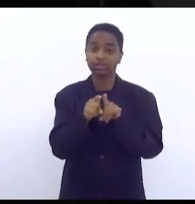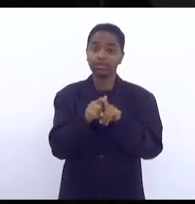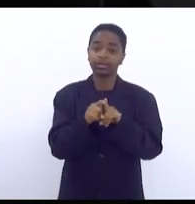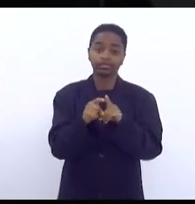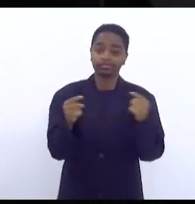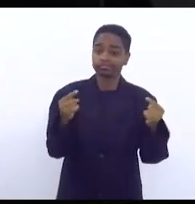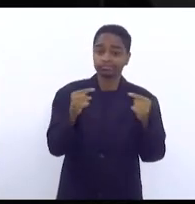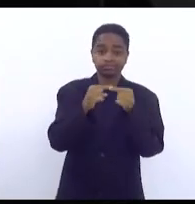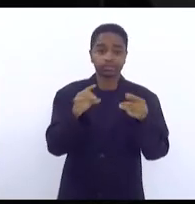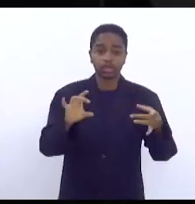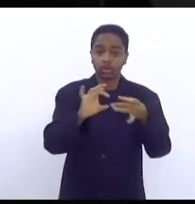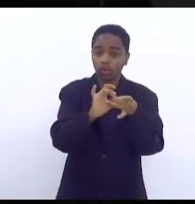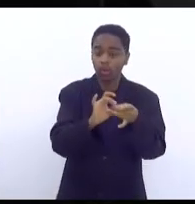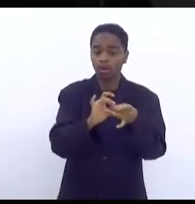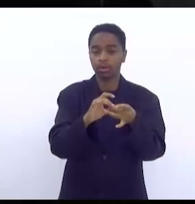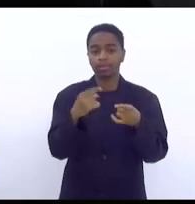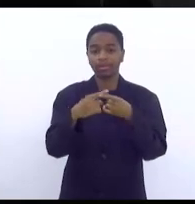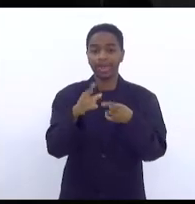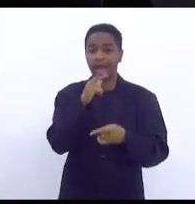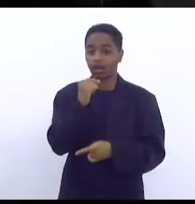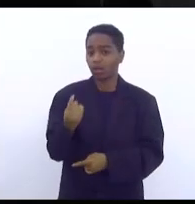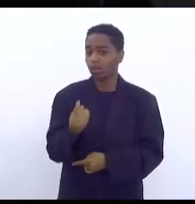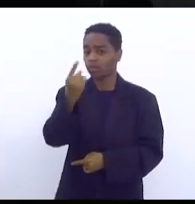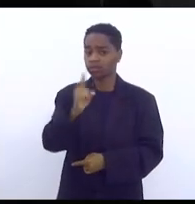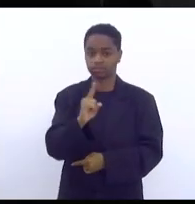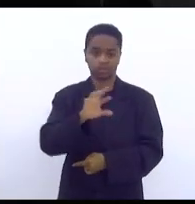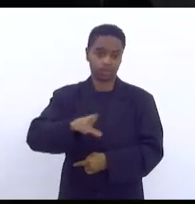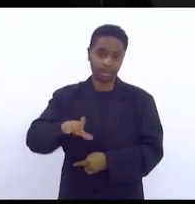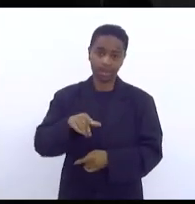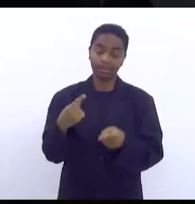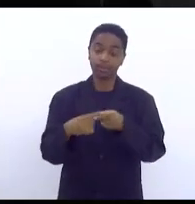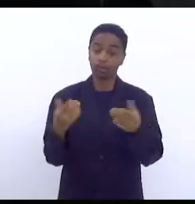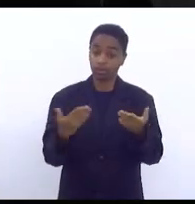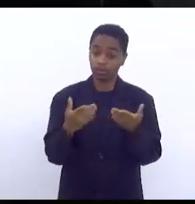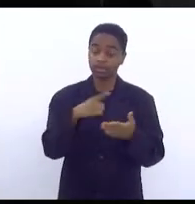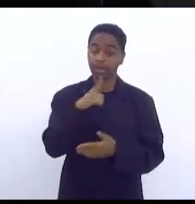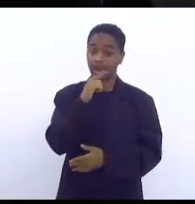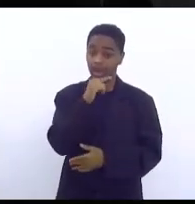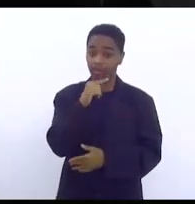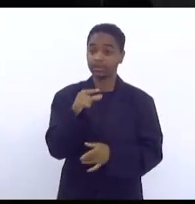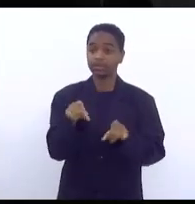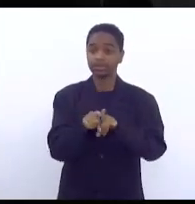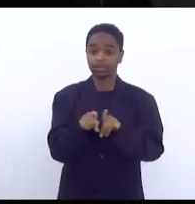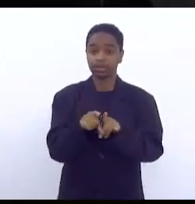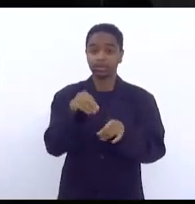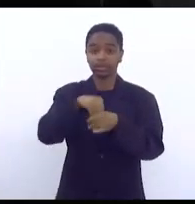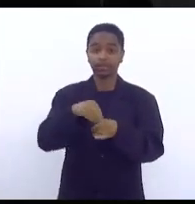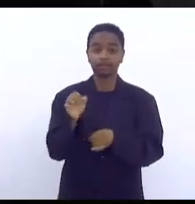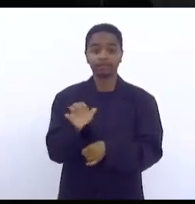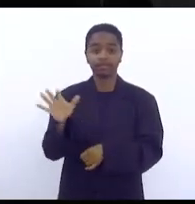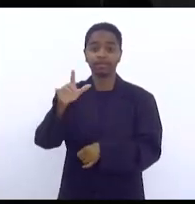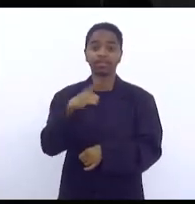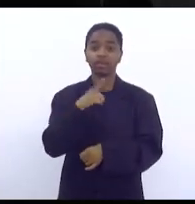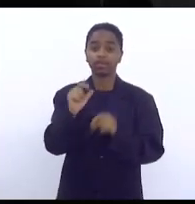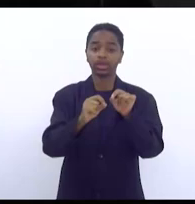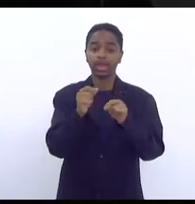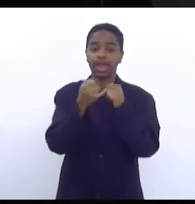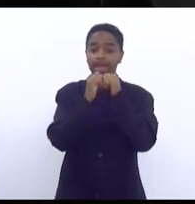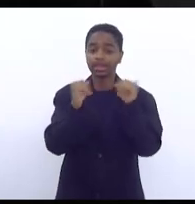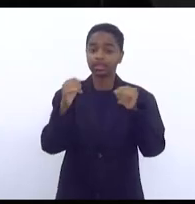água e a água não é a única fonte de energia porque hoje além da água nós também estamos levando para dentro das nossas favela energia